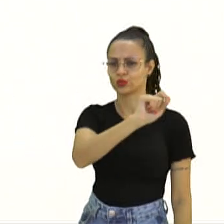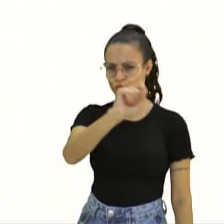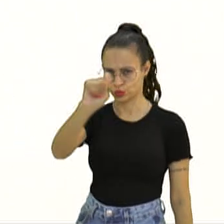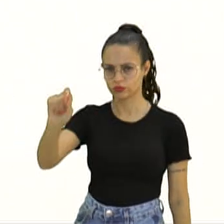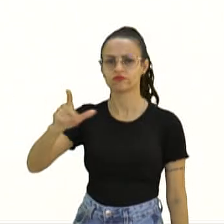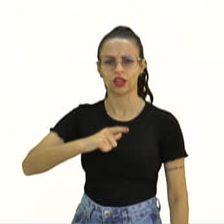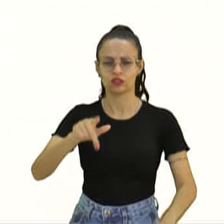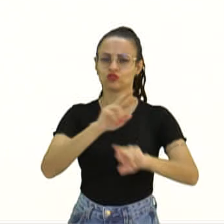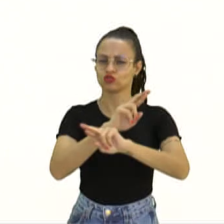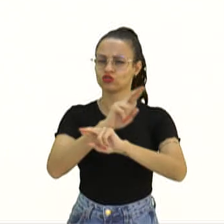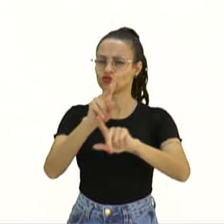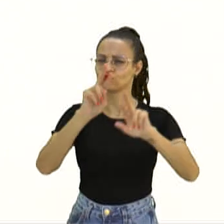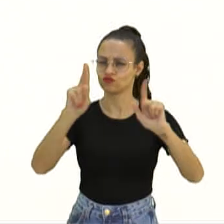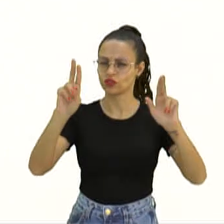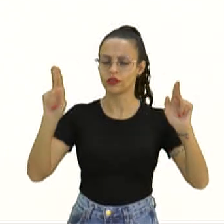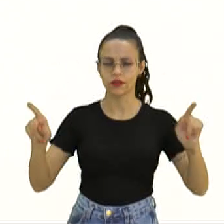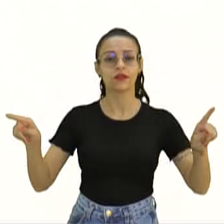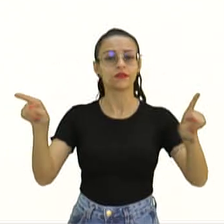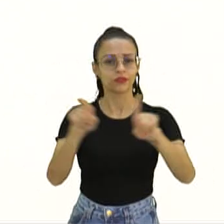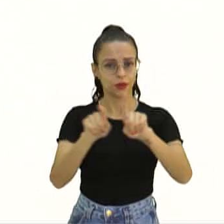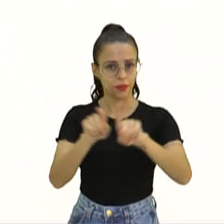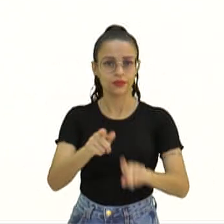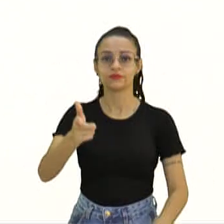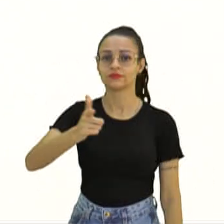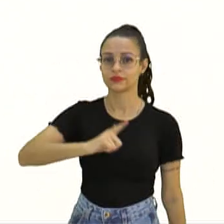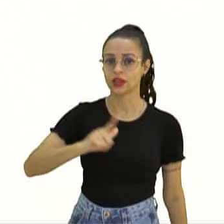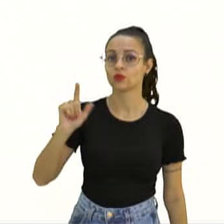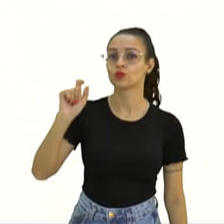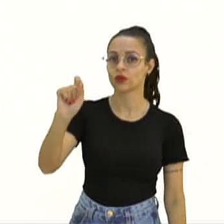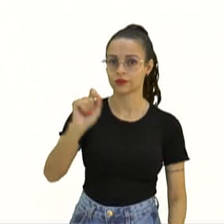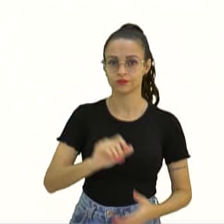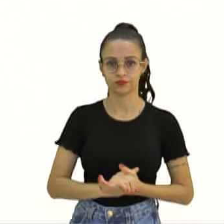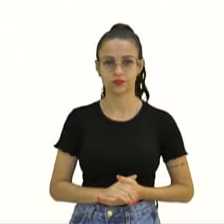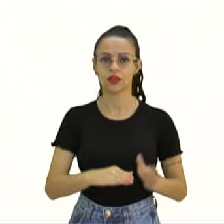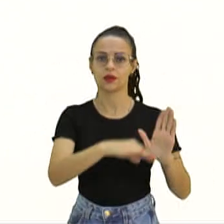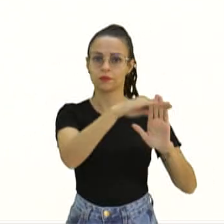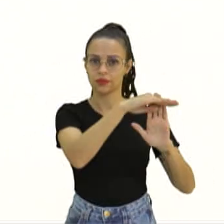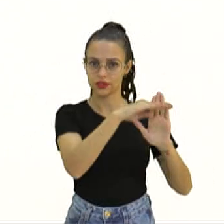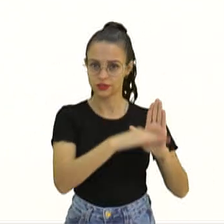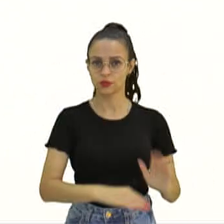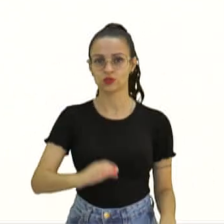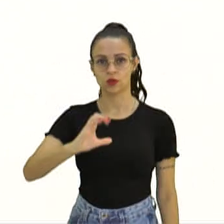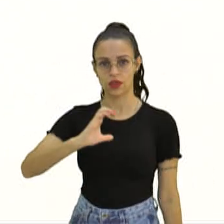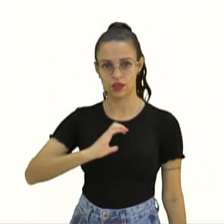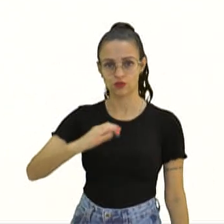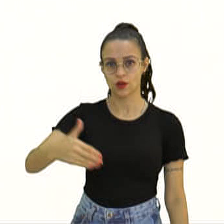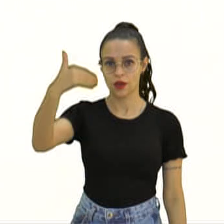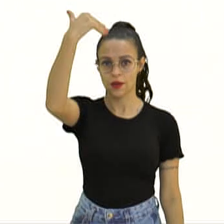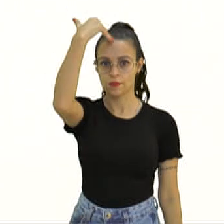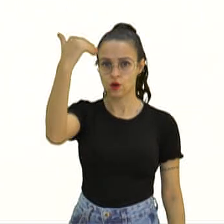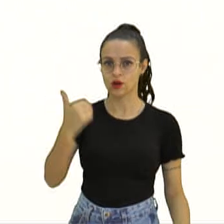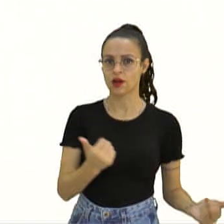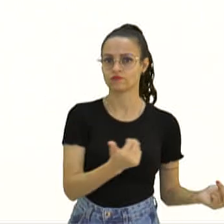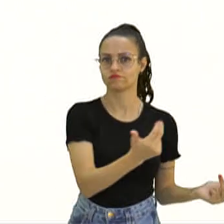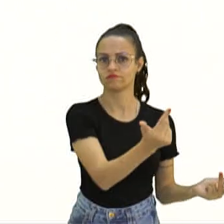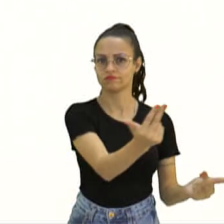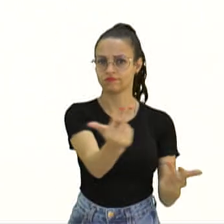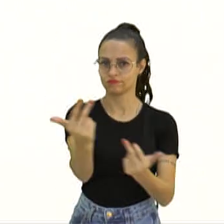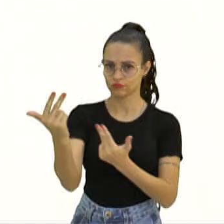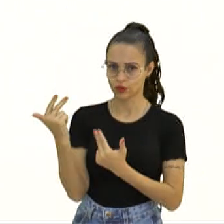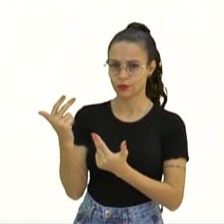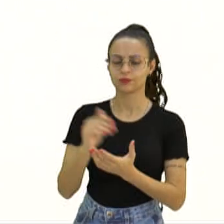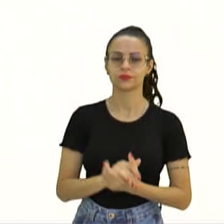diferenças aparentes elas também possuem letra princípios éticos e Morais comuns a todas as organizações